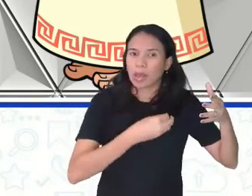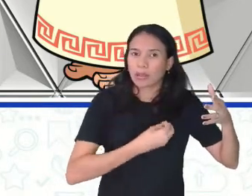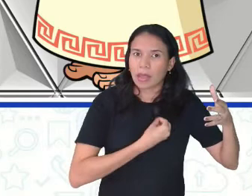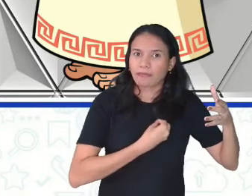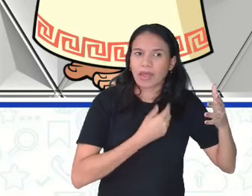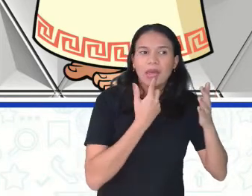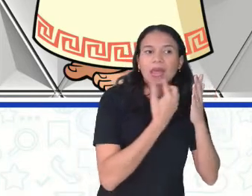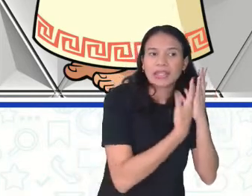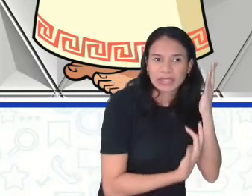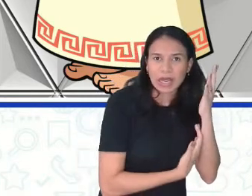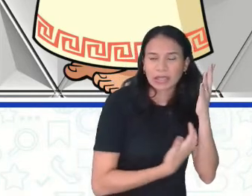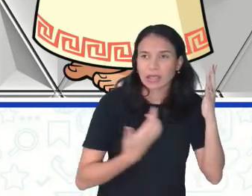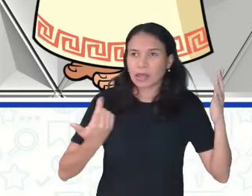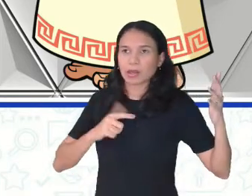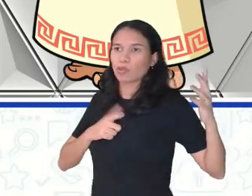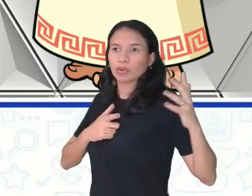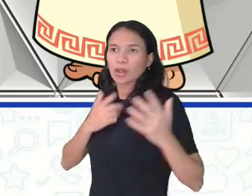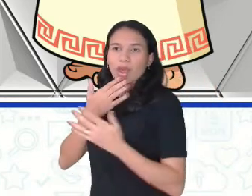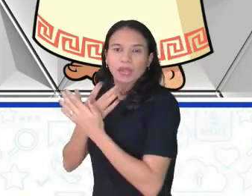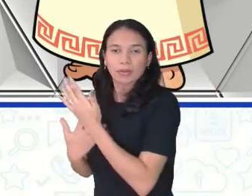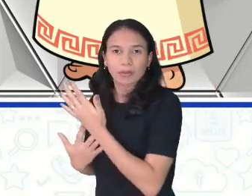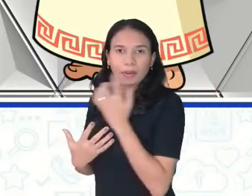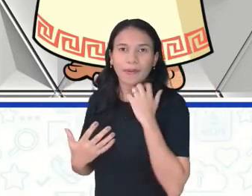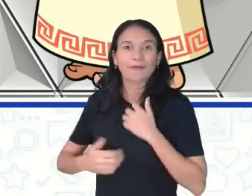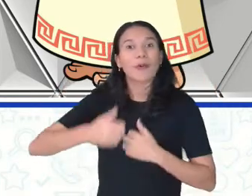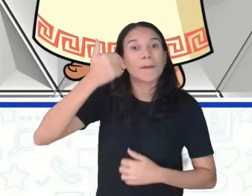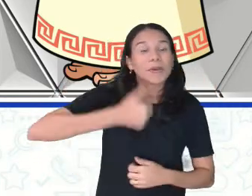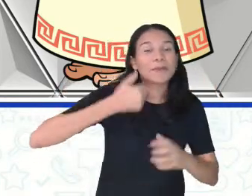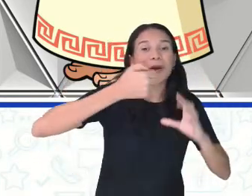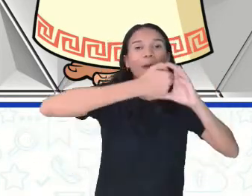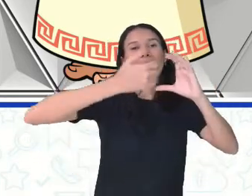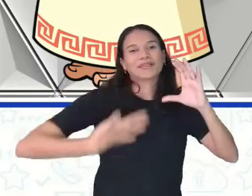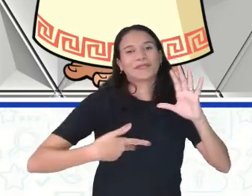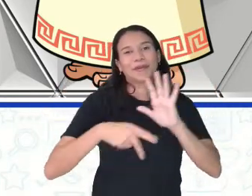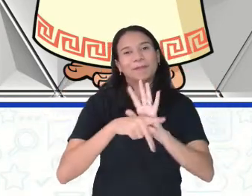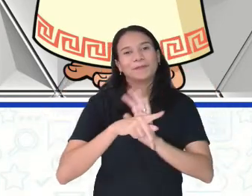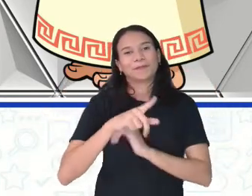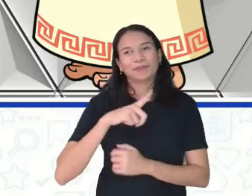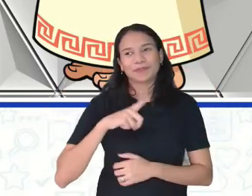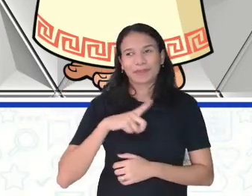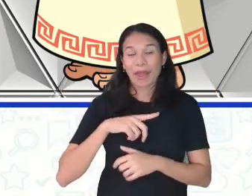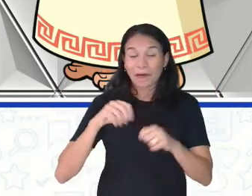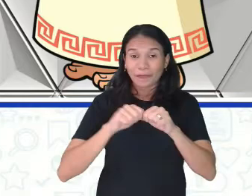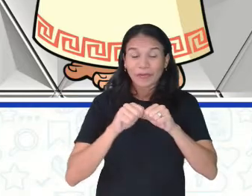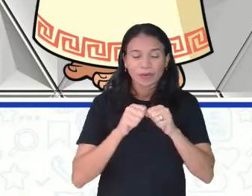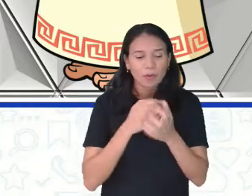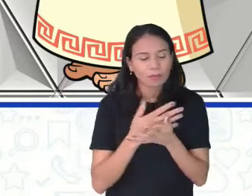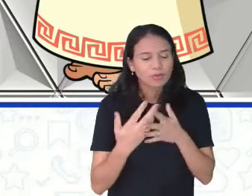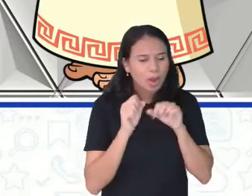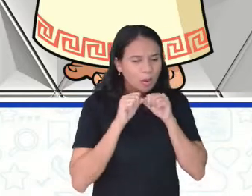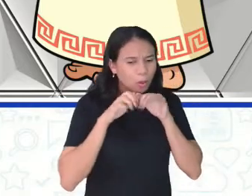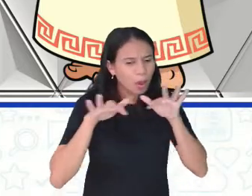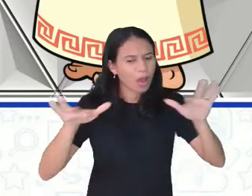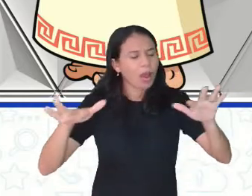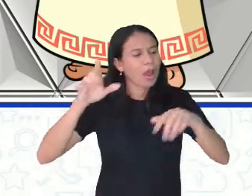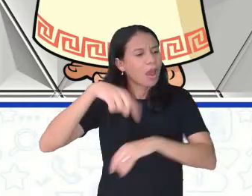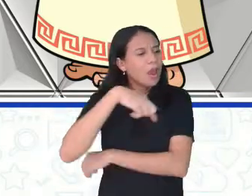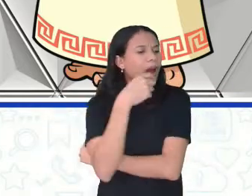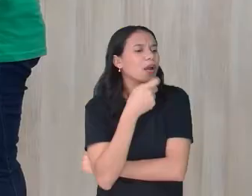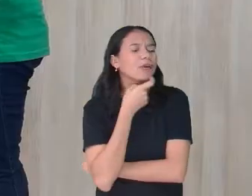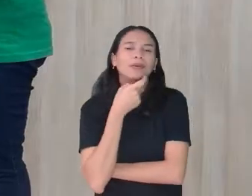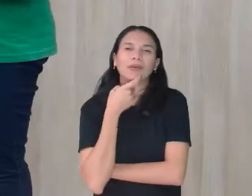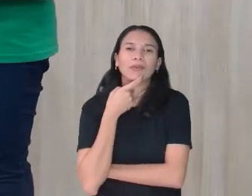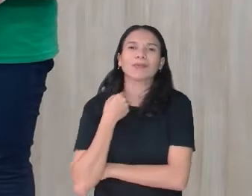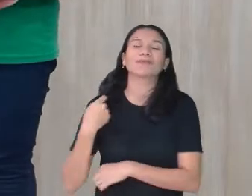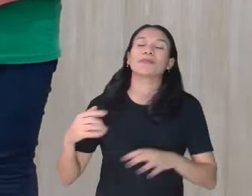sangue e grupos que não possuíam sangue. Então, foi essa a primeira classificação a ser propagada, a ser falada, né?